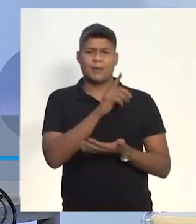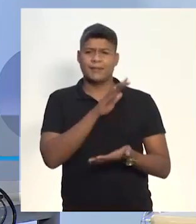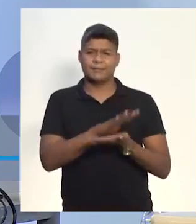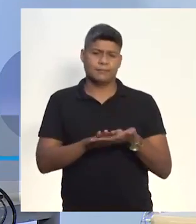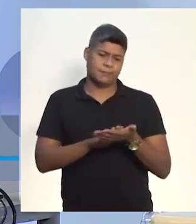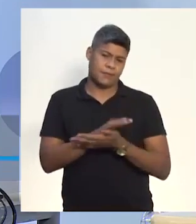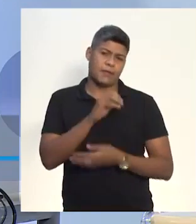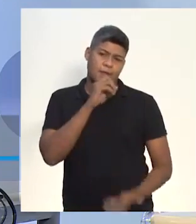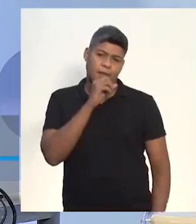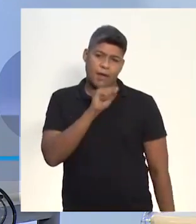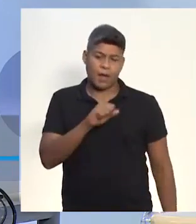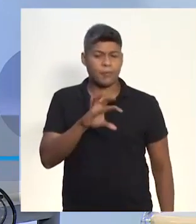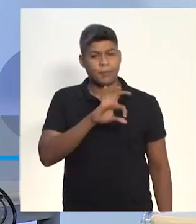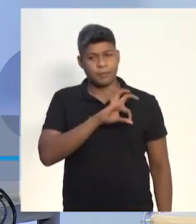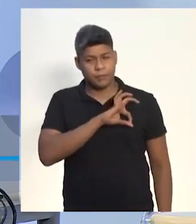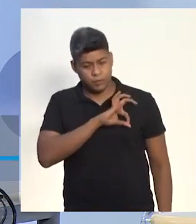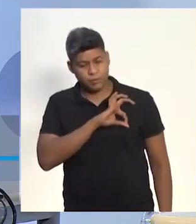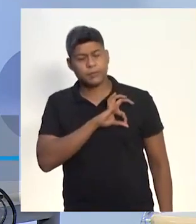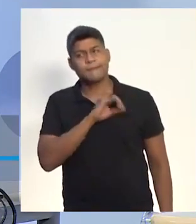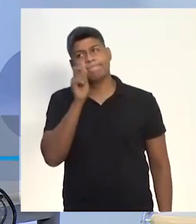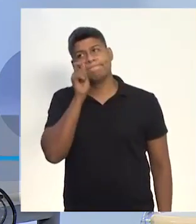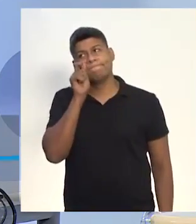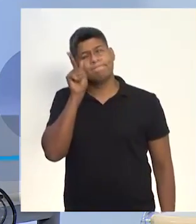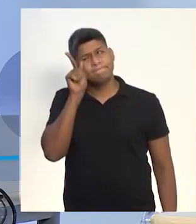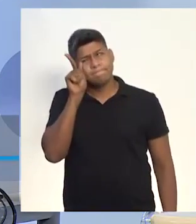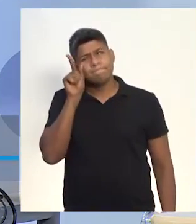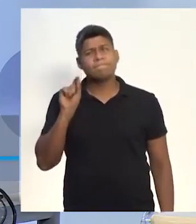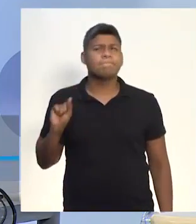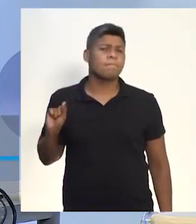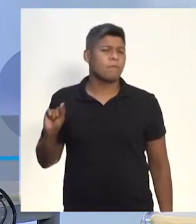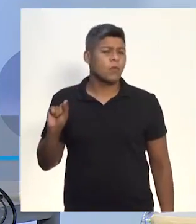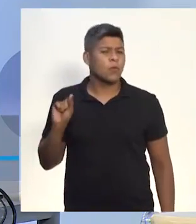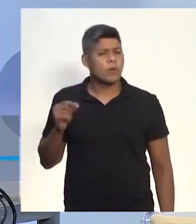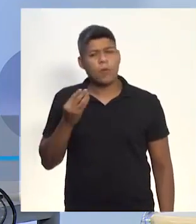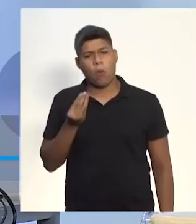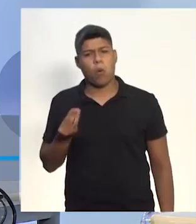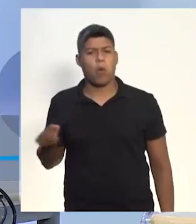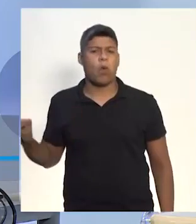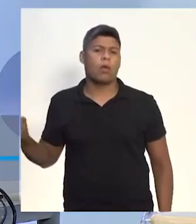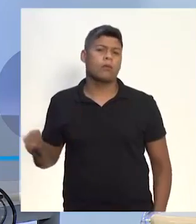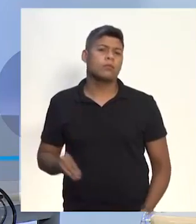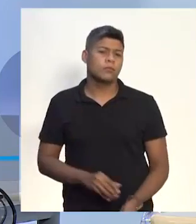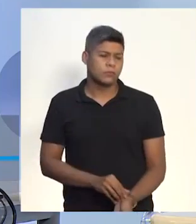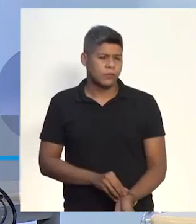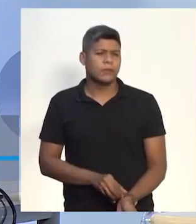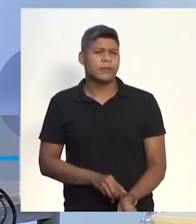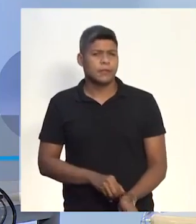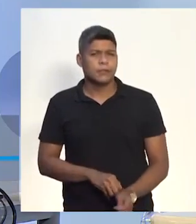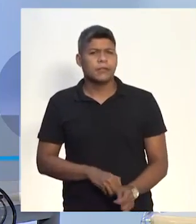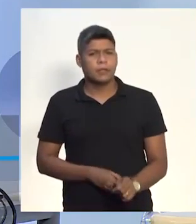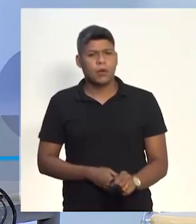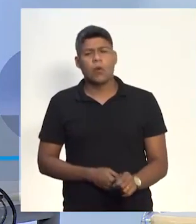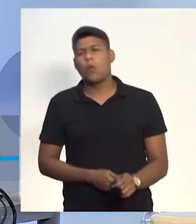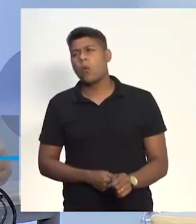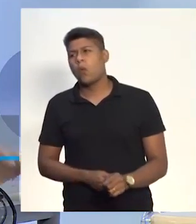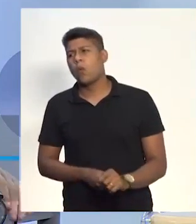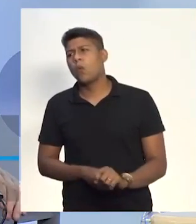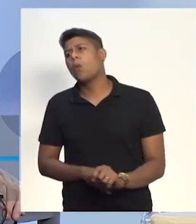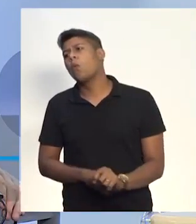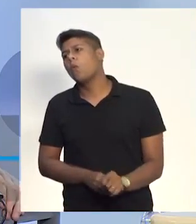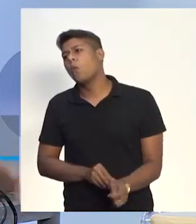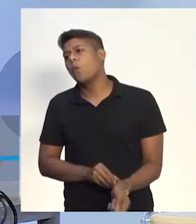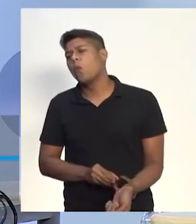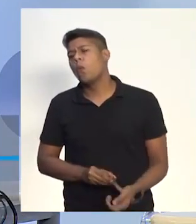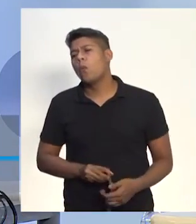Daí logo o policial já supõe ou deduz que ele roubou. Leva o Jean Valjean de volta para a